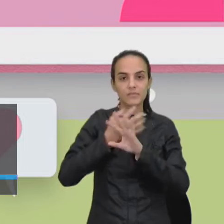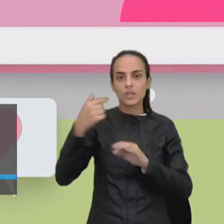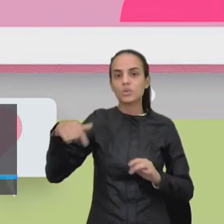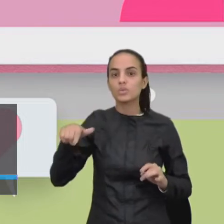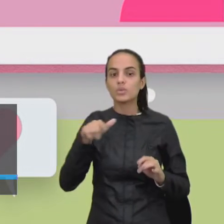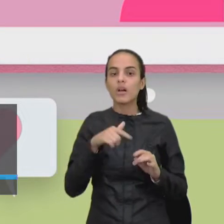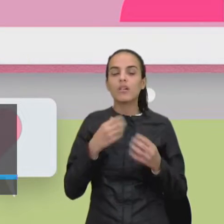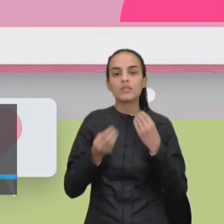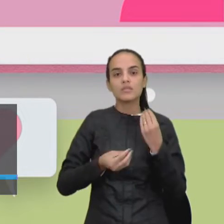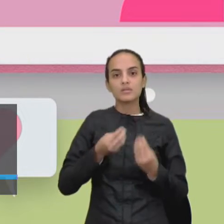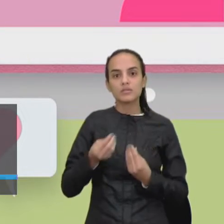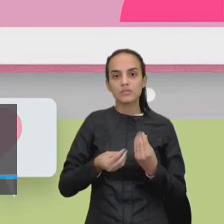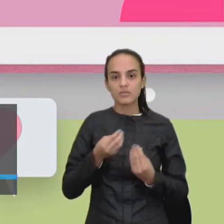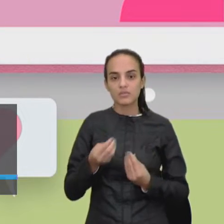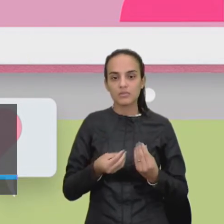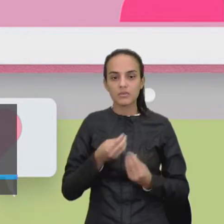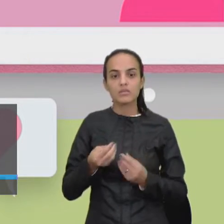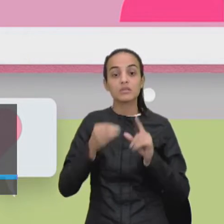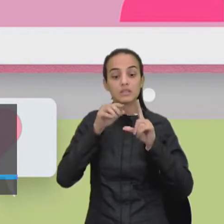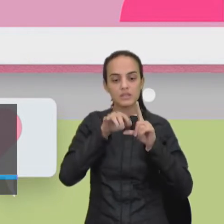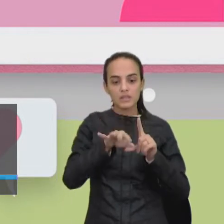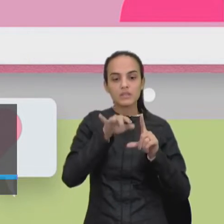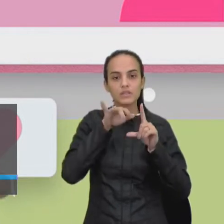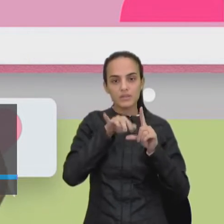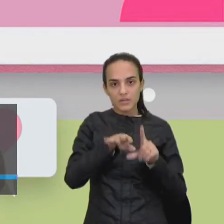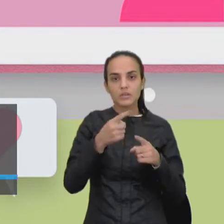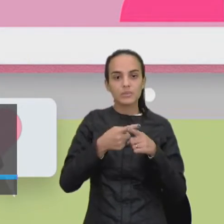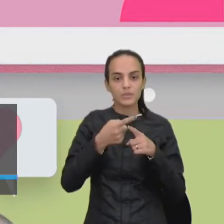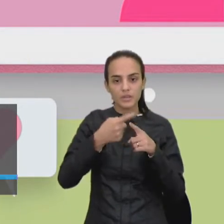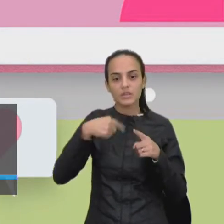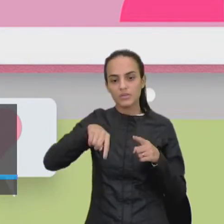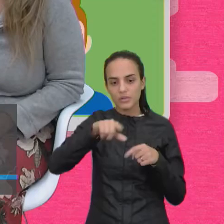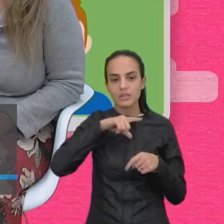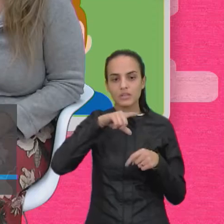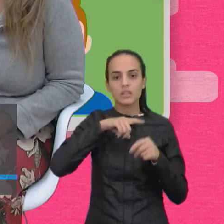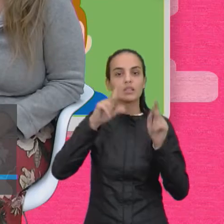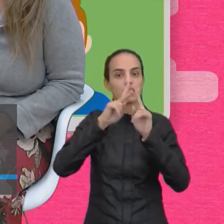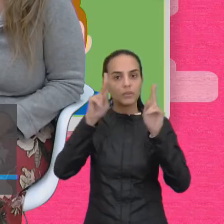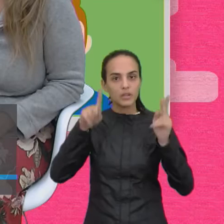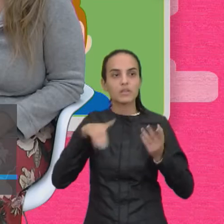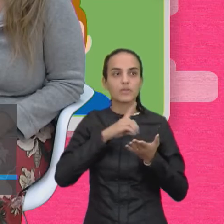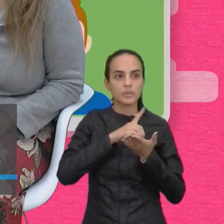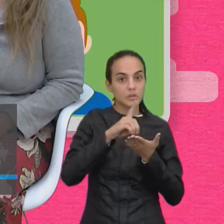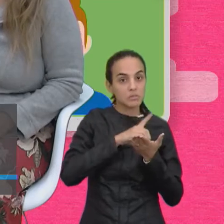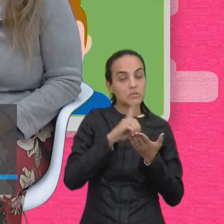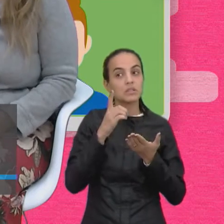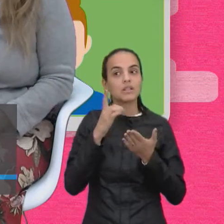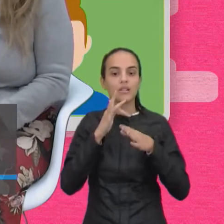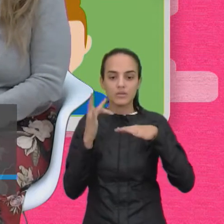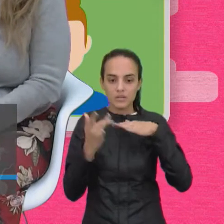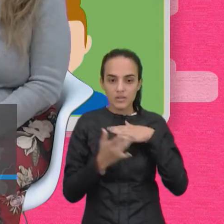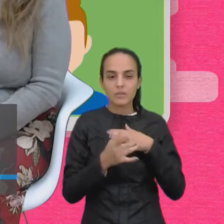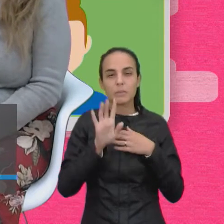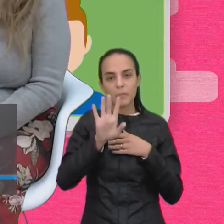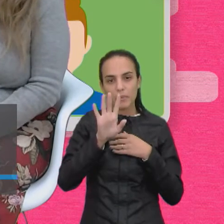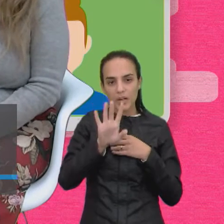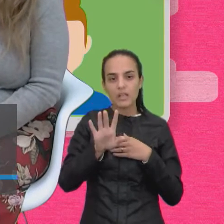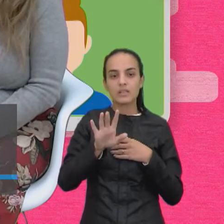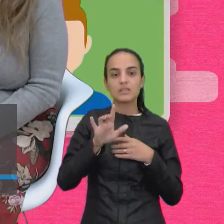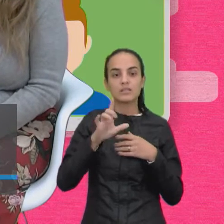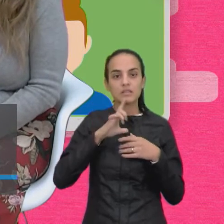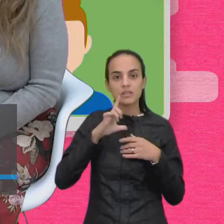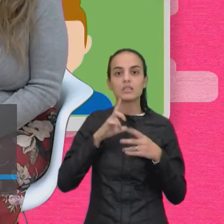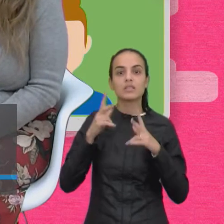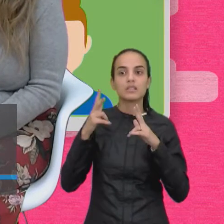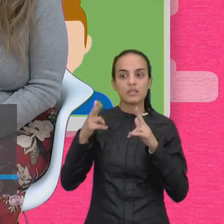nos tornando influenciadores, porque nós estamos aqui nas plataformas digitais, nas redes sociais, mas ao mesmo tempo também nós